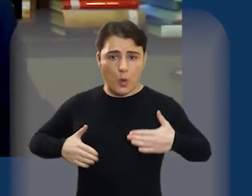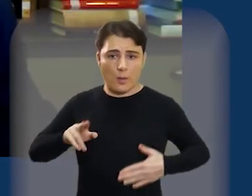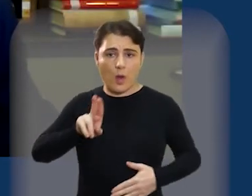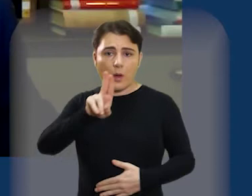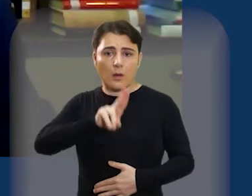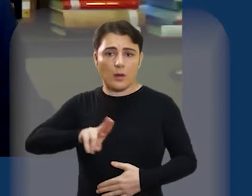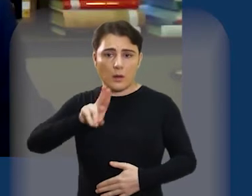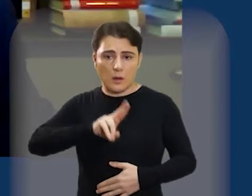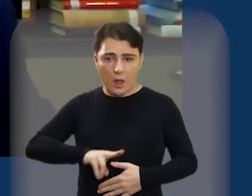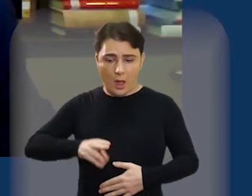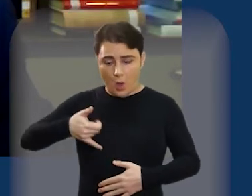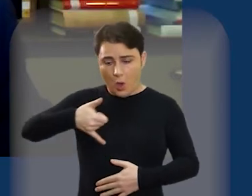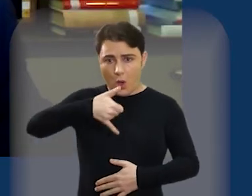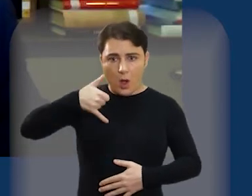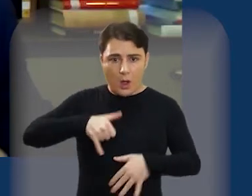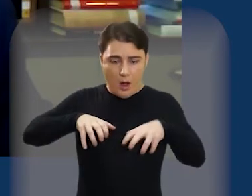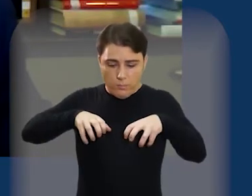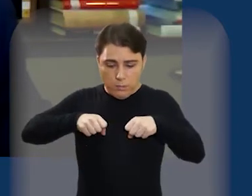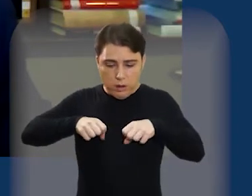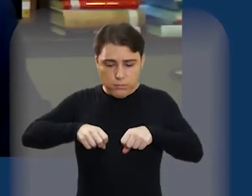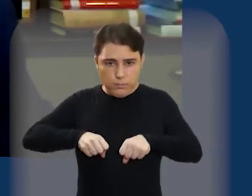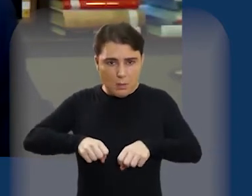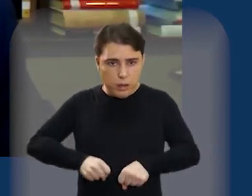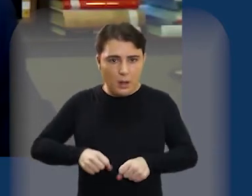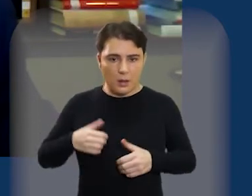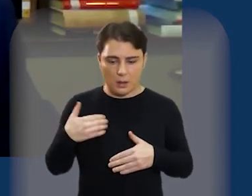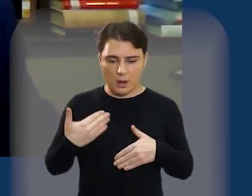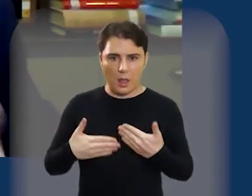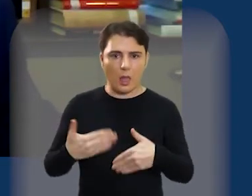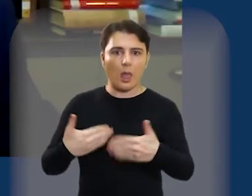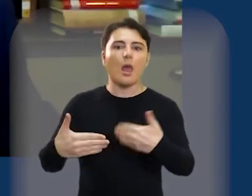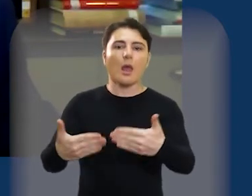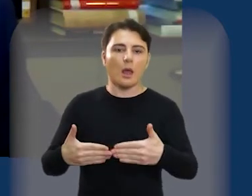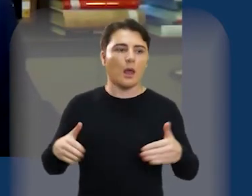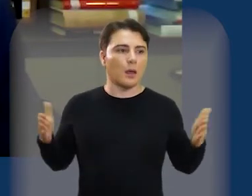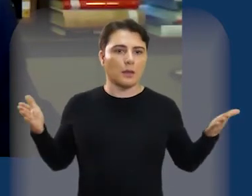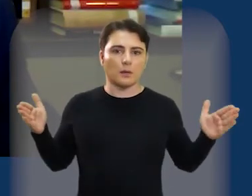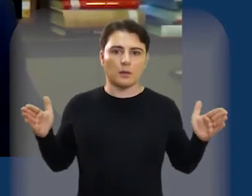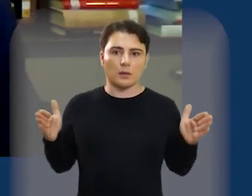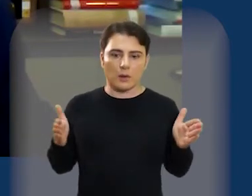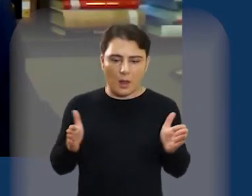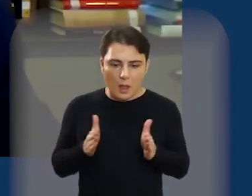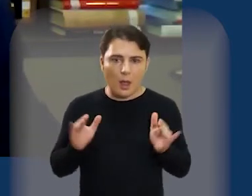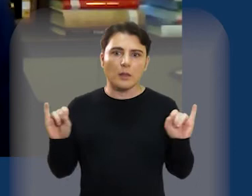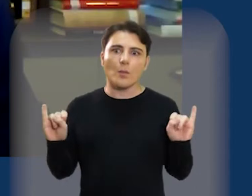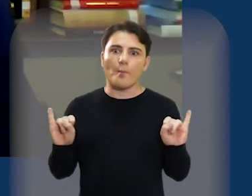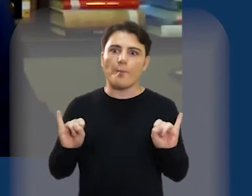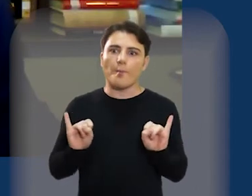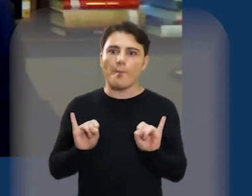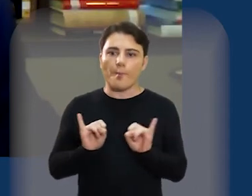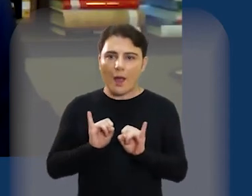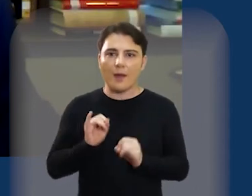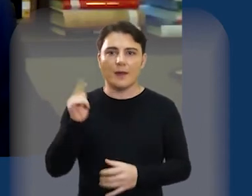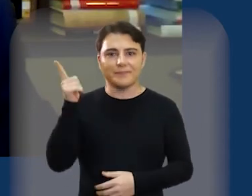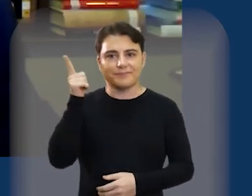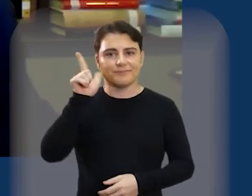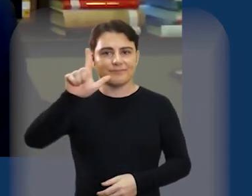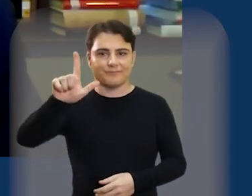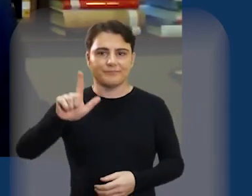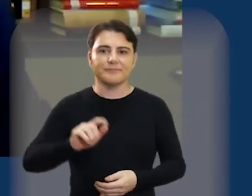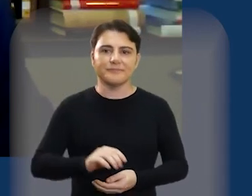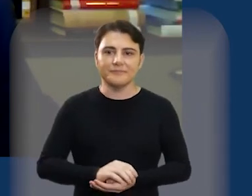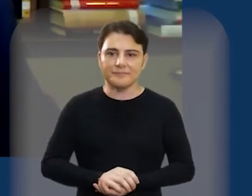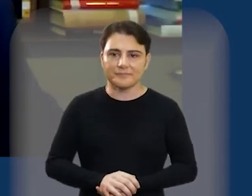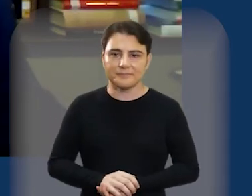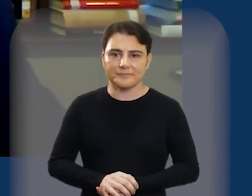que o corpo ele utilize os estoques de gordura e, com isso, haja uma redução, uma perda de